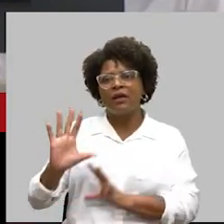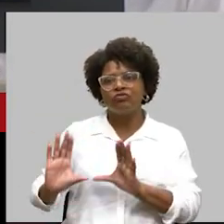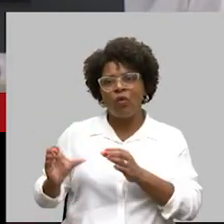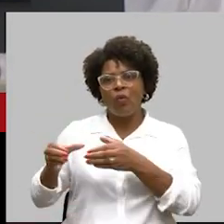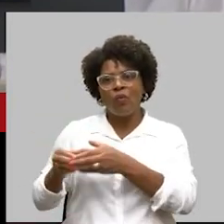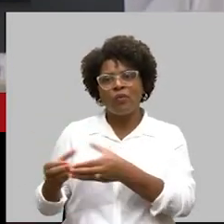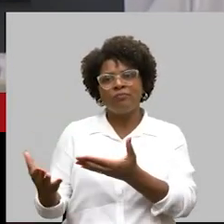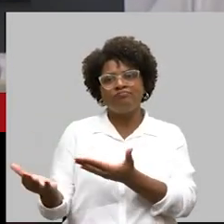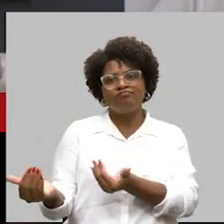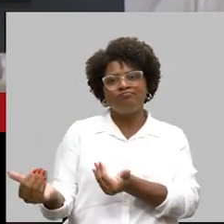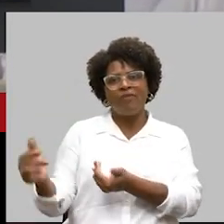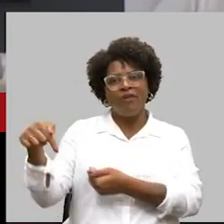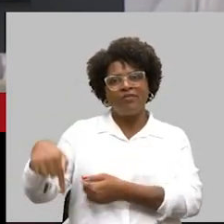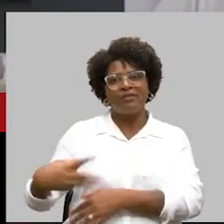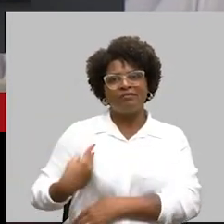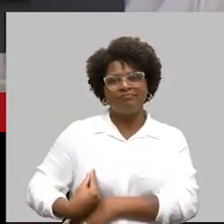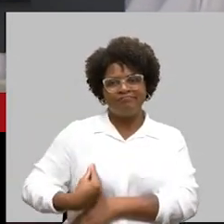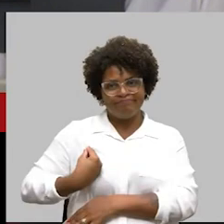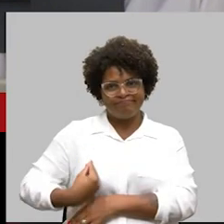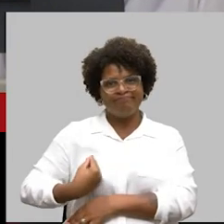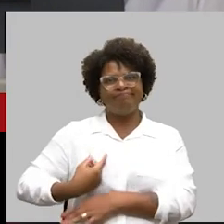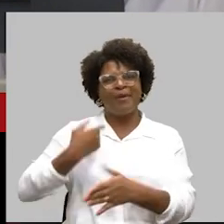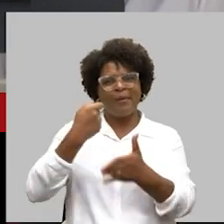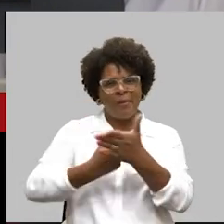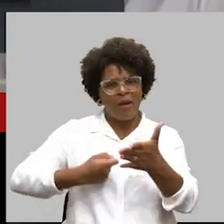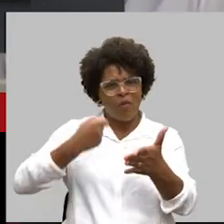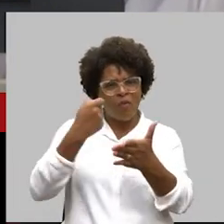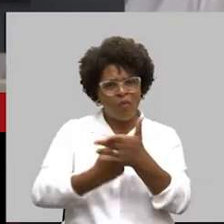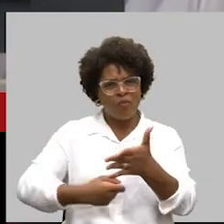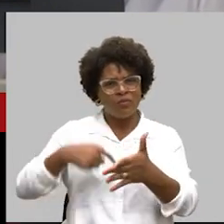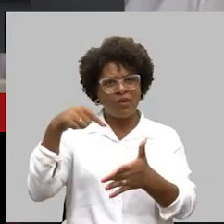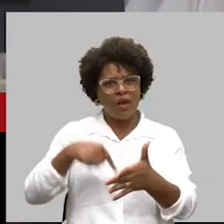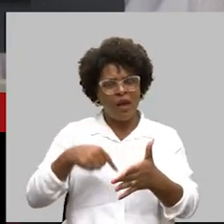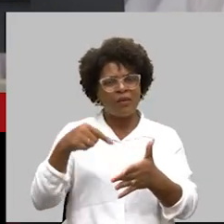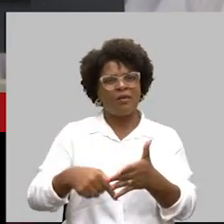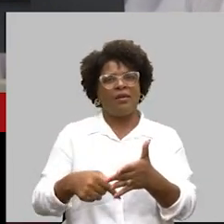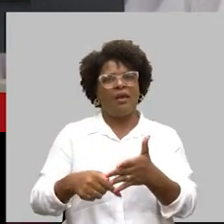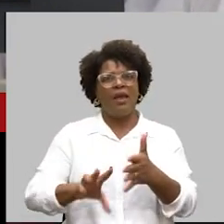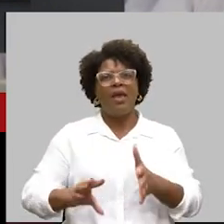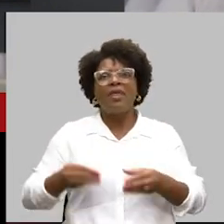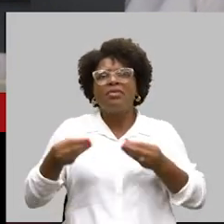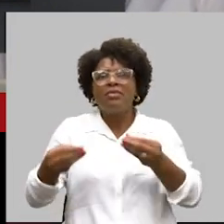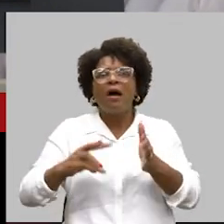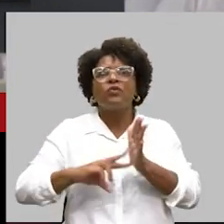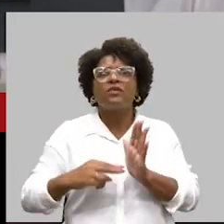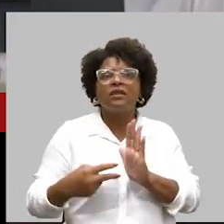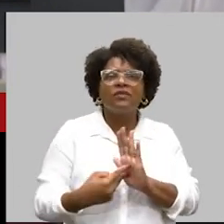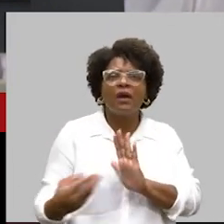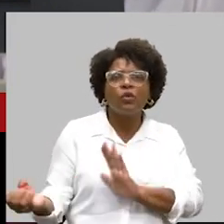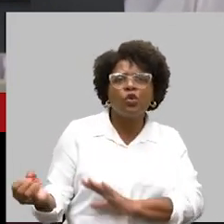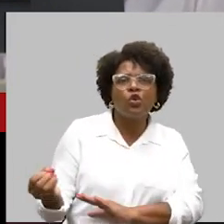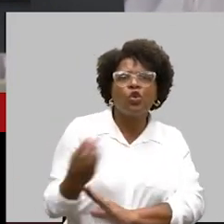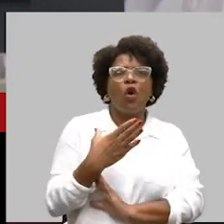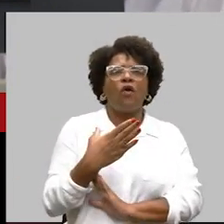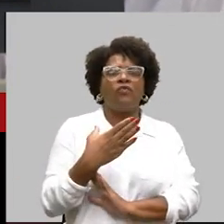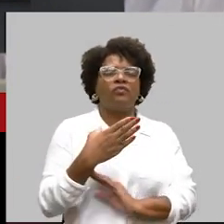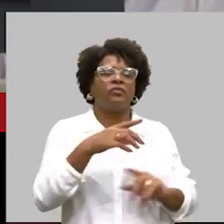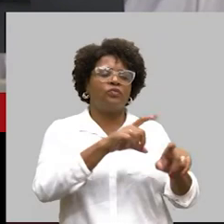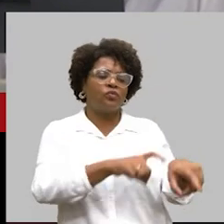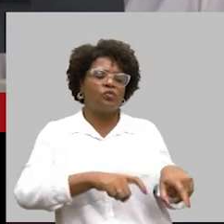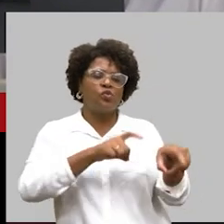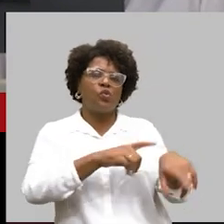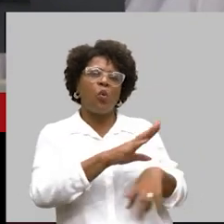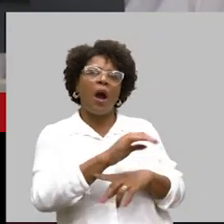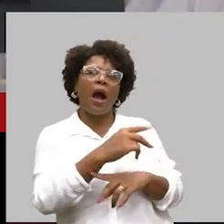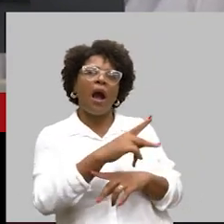fazem presentes na luta o ressignificado do campesinato no Brasil e eu